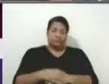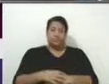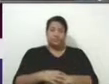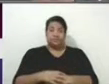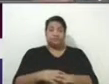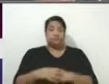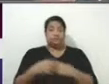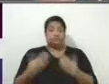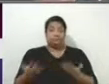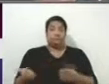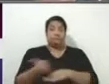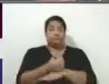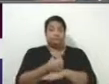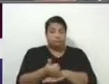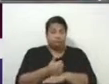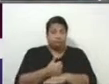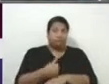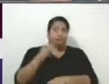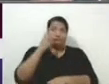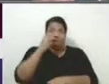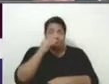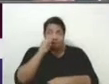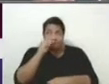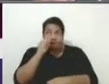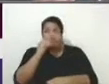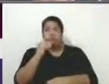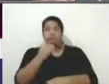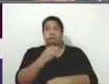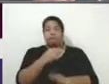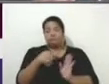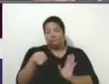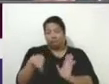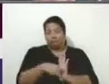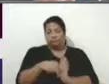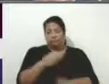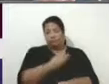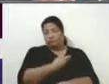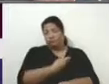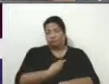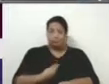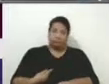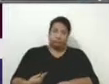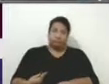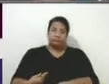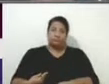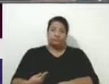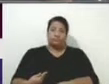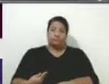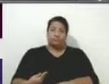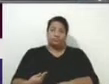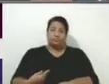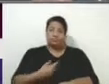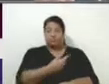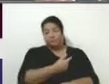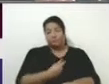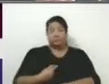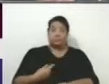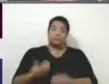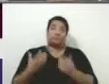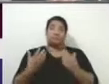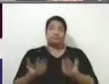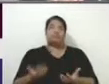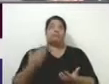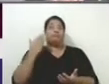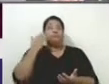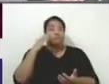as pessoas, servidores públicos, buscam entender, pelo menos, como funciona o processo